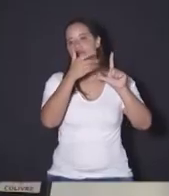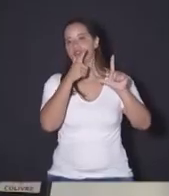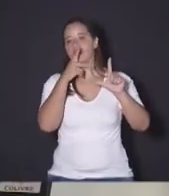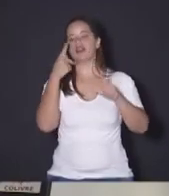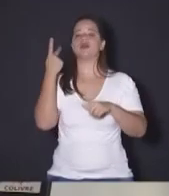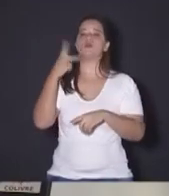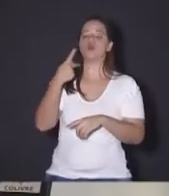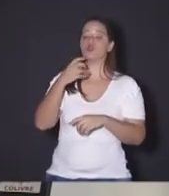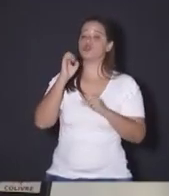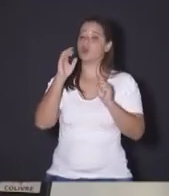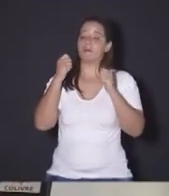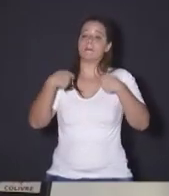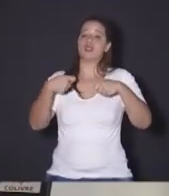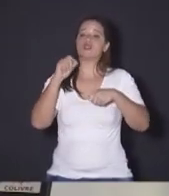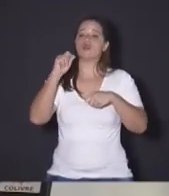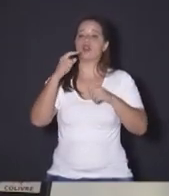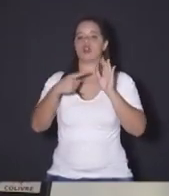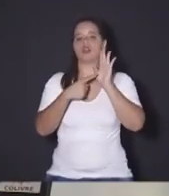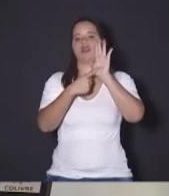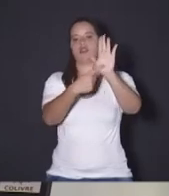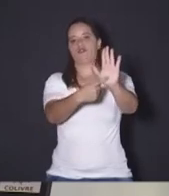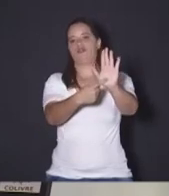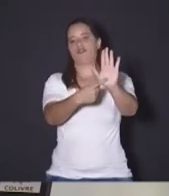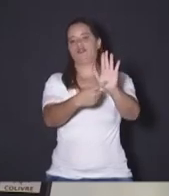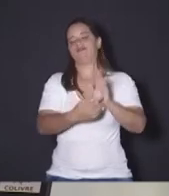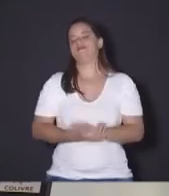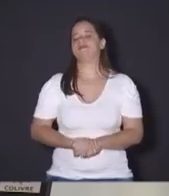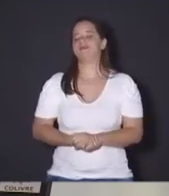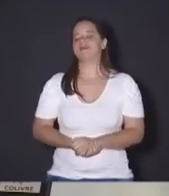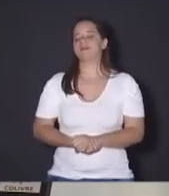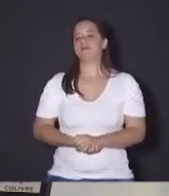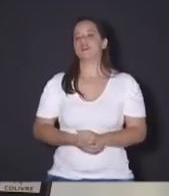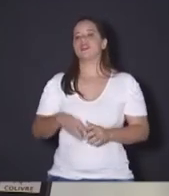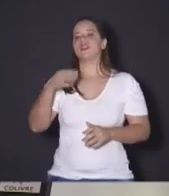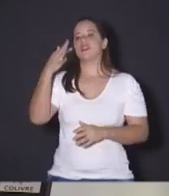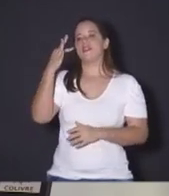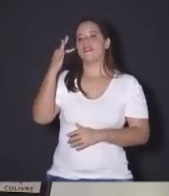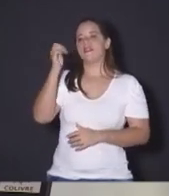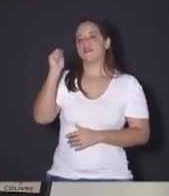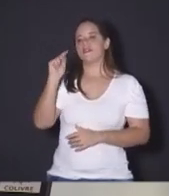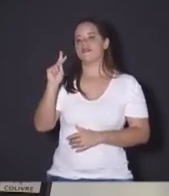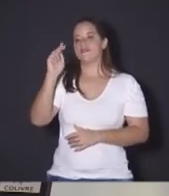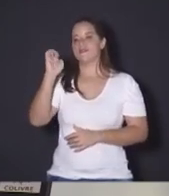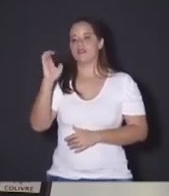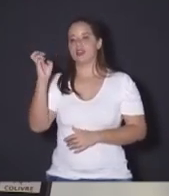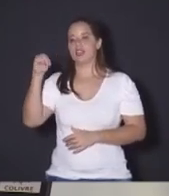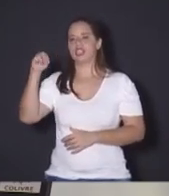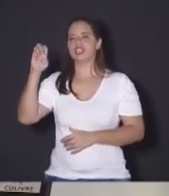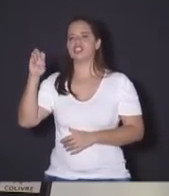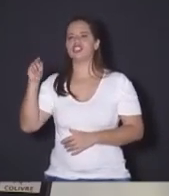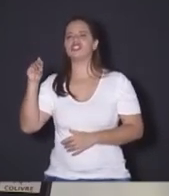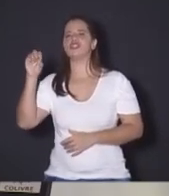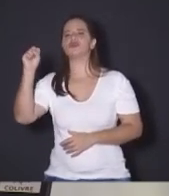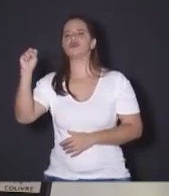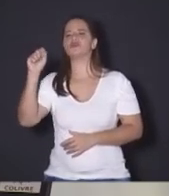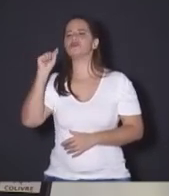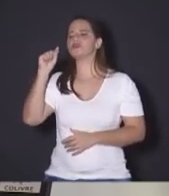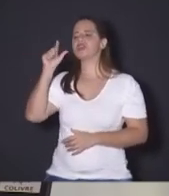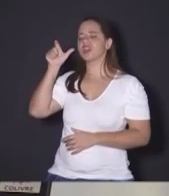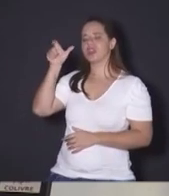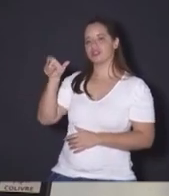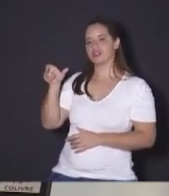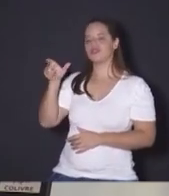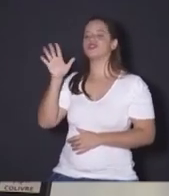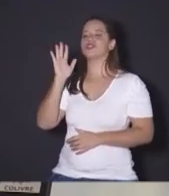vai ser identificar esse post a tecnisa o cheque é o que isso fique news a gente já